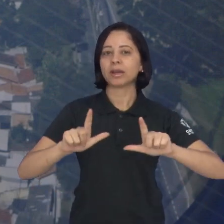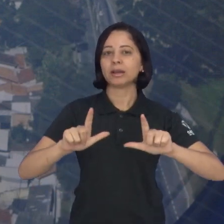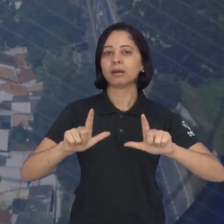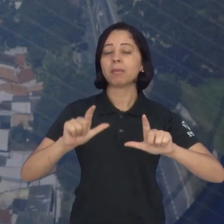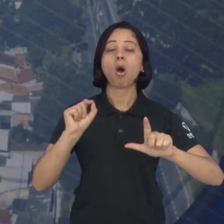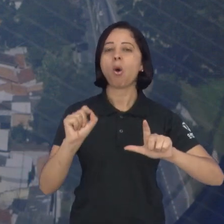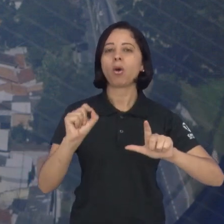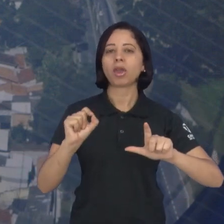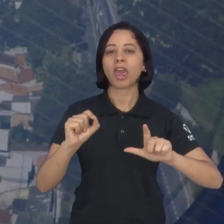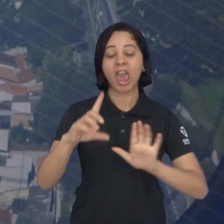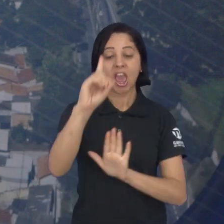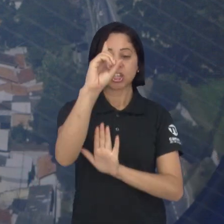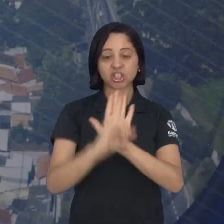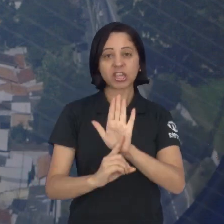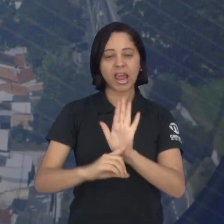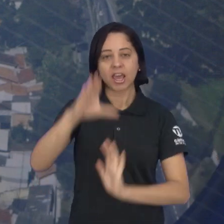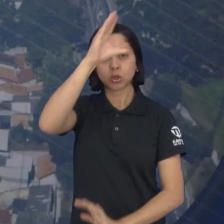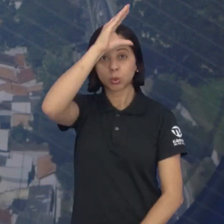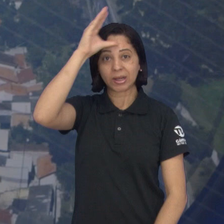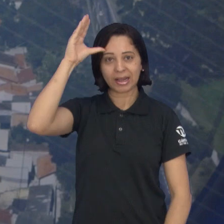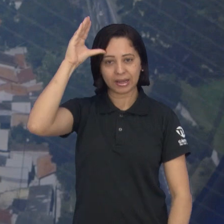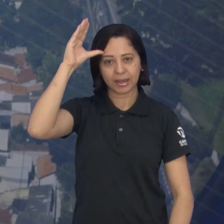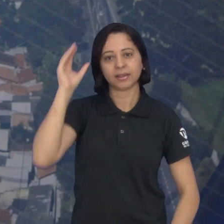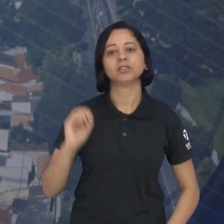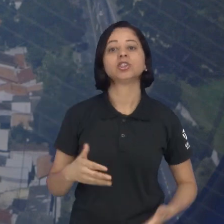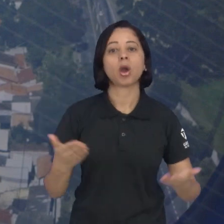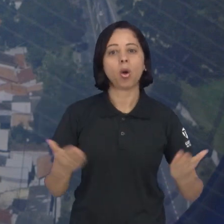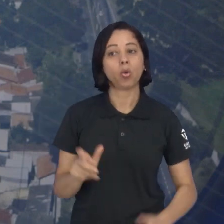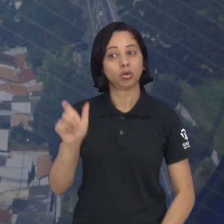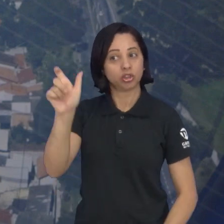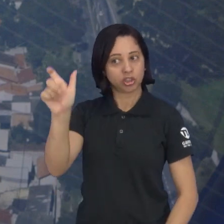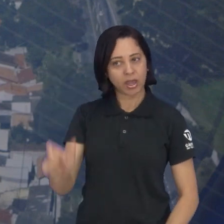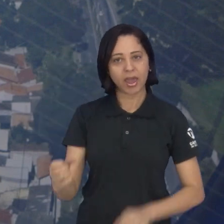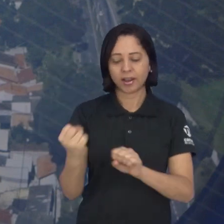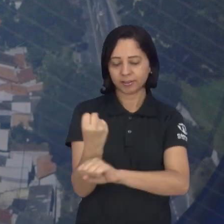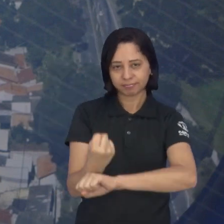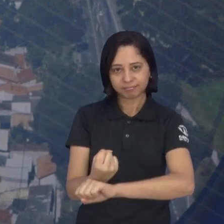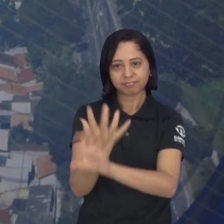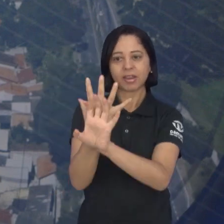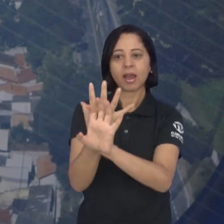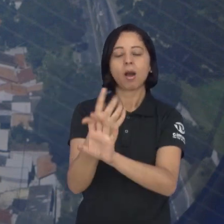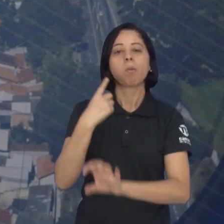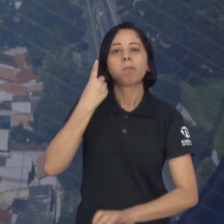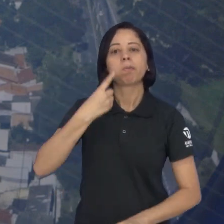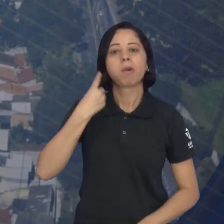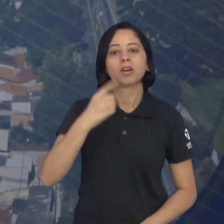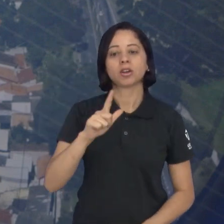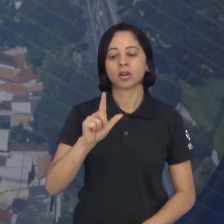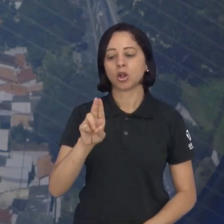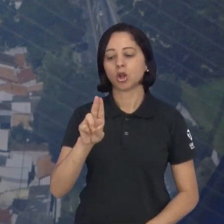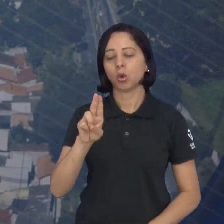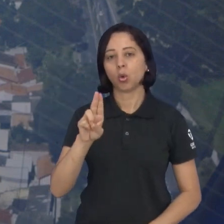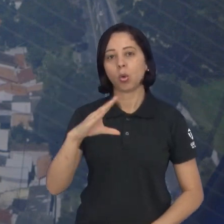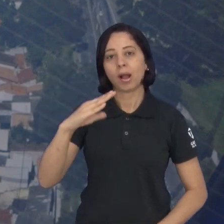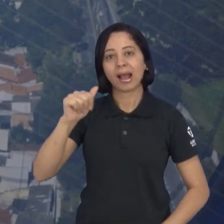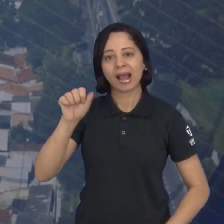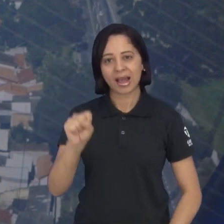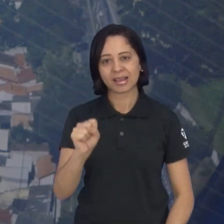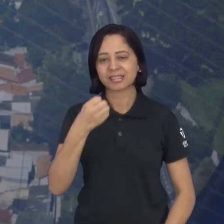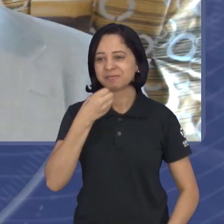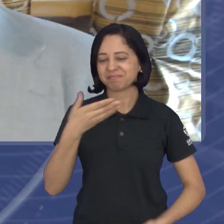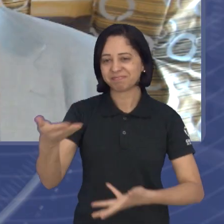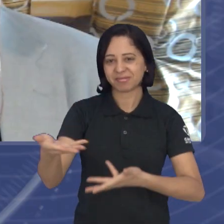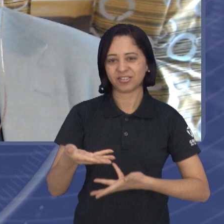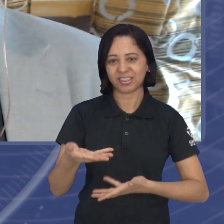no programa de hoje. E eu recebo de forma remota o advogado Lucas Uemura. Seja muito